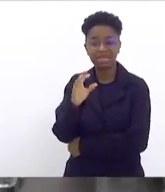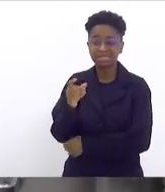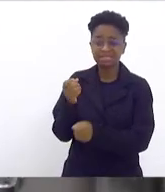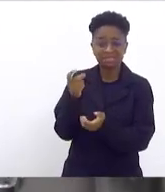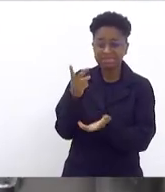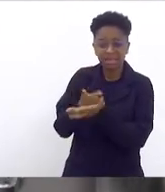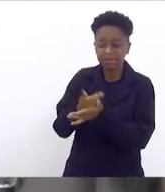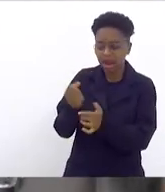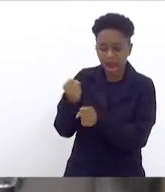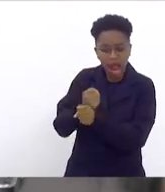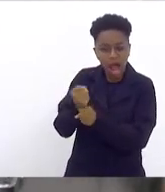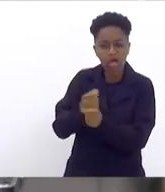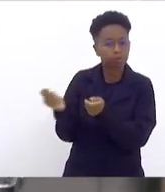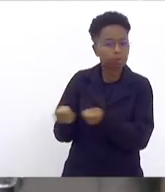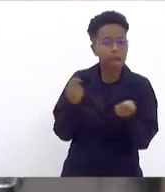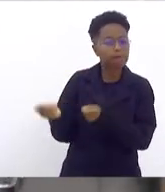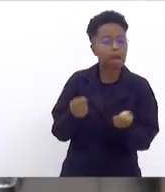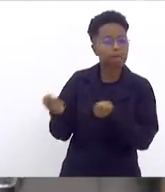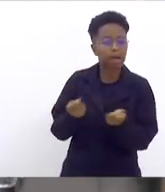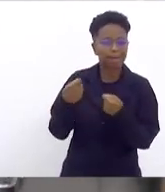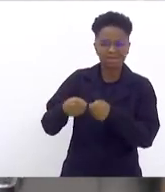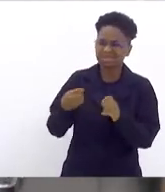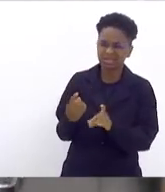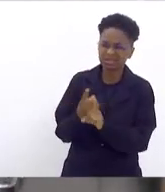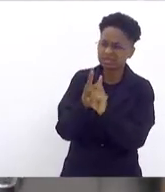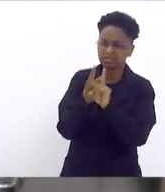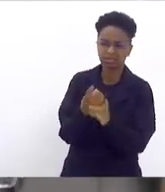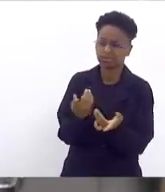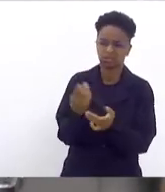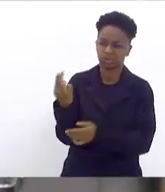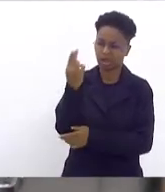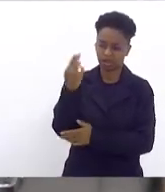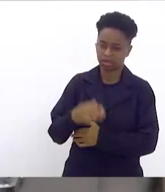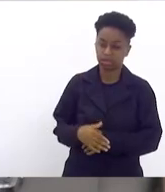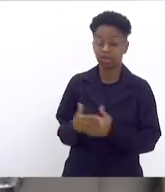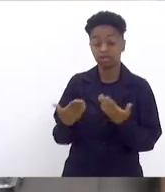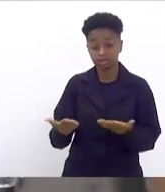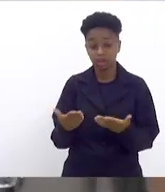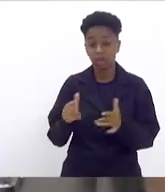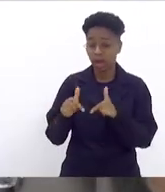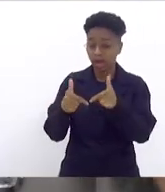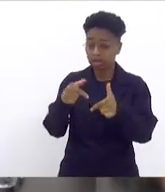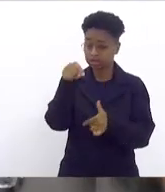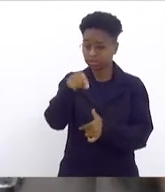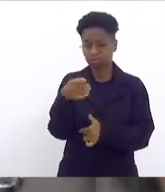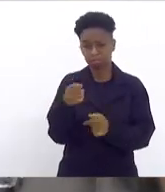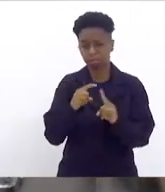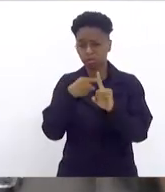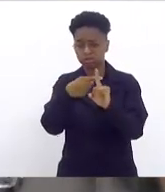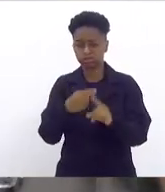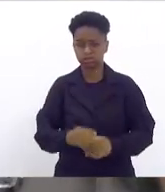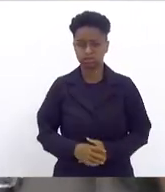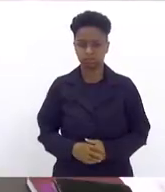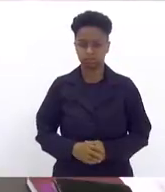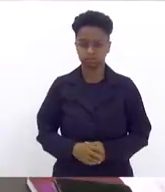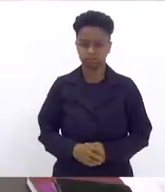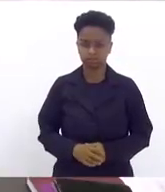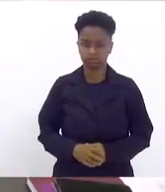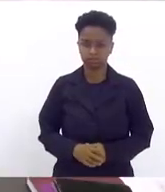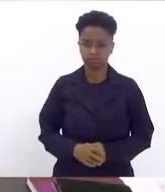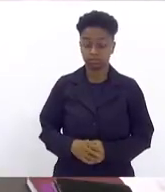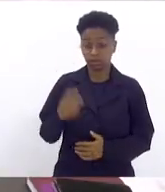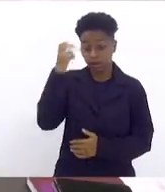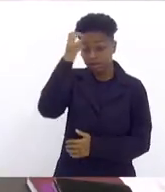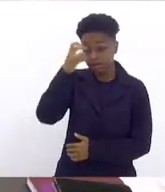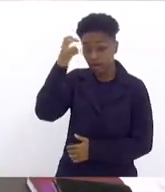ano passar por diagnóstico. Essa conta não vai fechar. Então a iniciativa de Vossa Excelência é positiva. Deputada Verônica, antes de